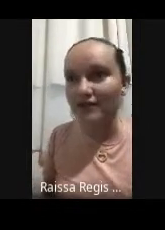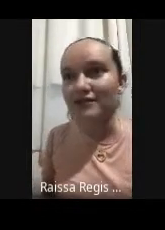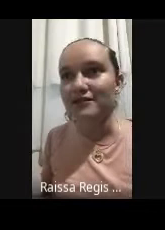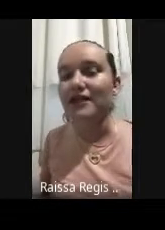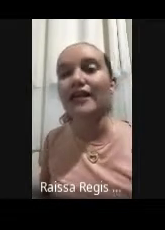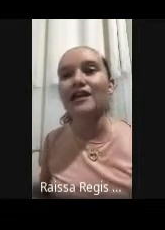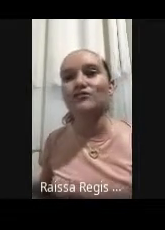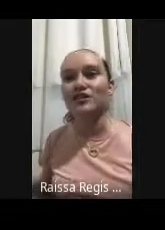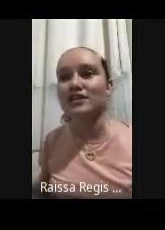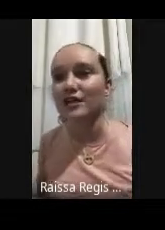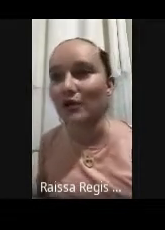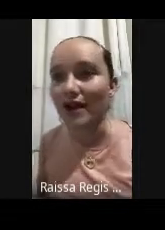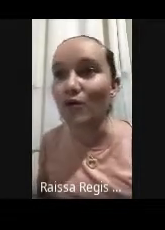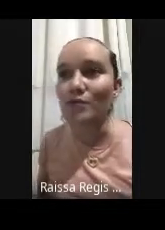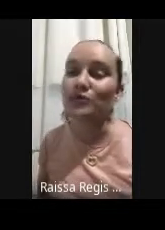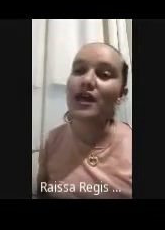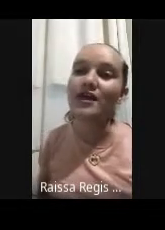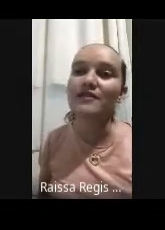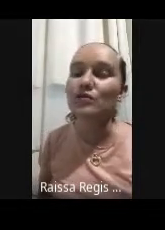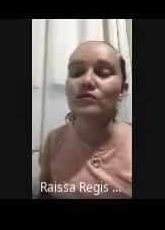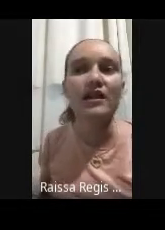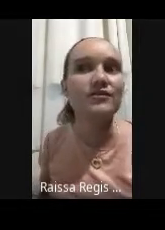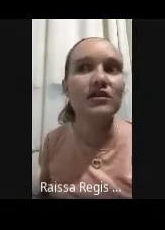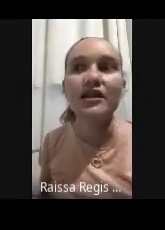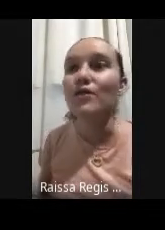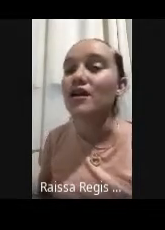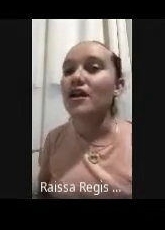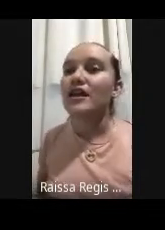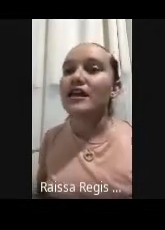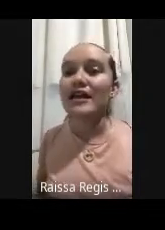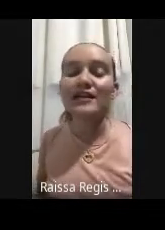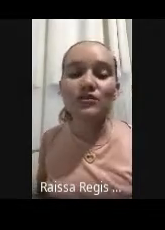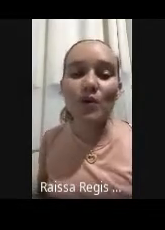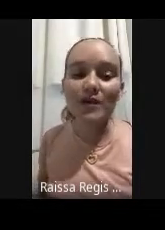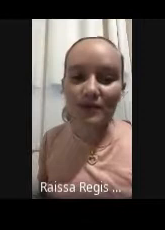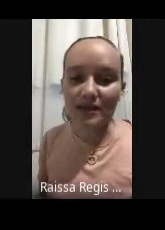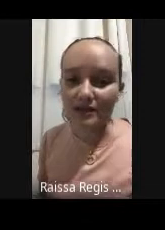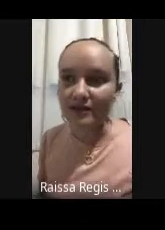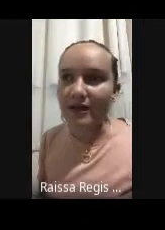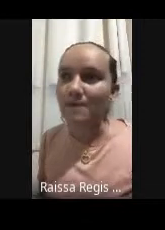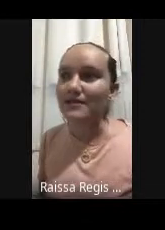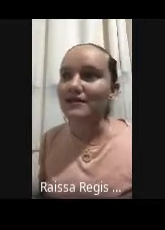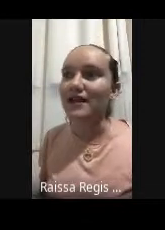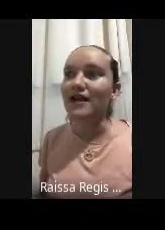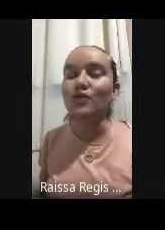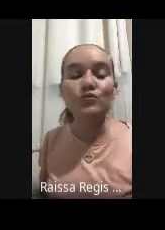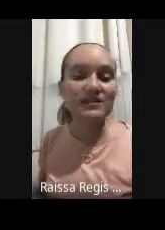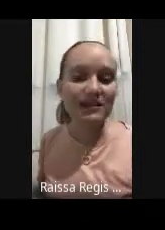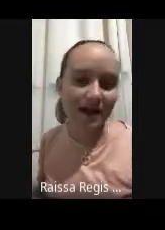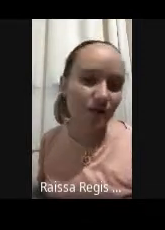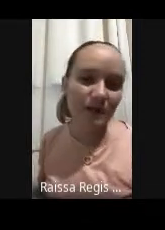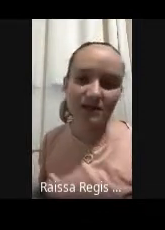fala, né? Quem utiliza a língua oral, português ou inglês, outra língua, e cada som ele poderia representar